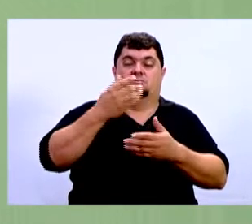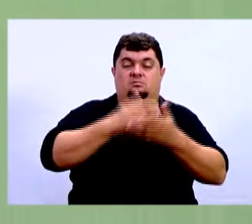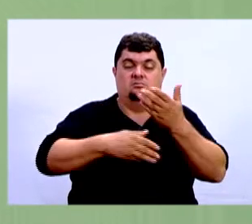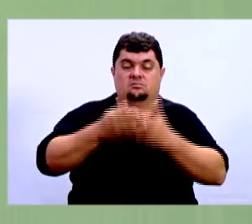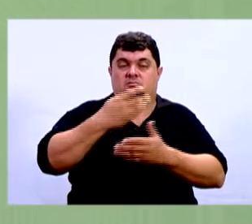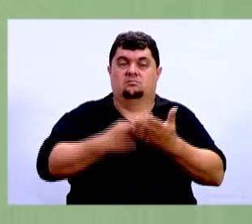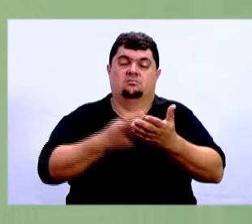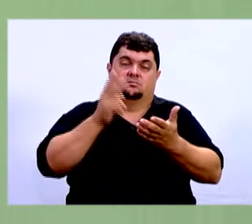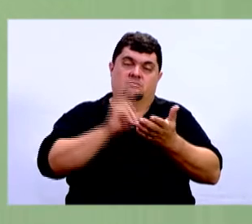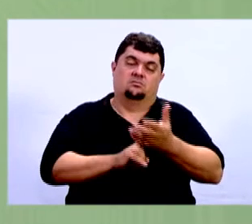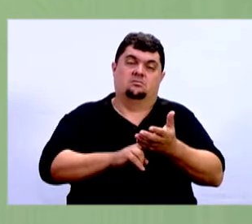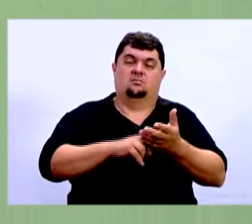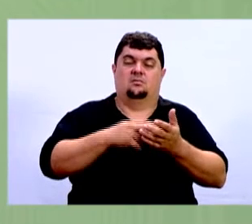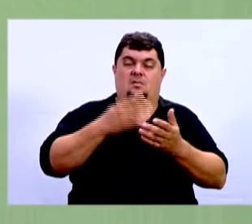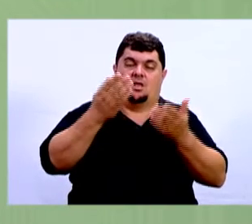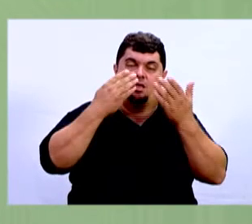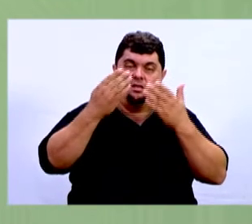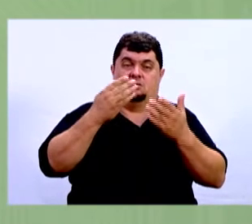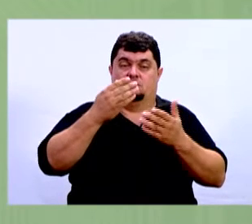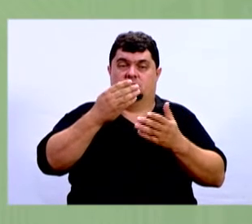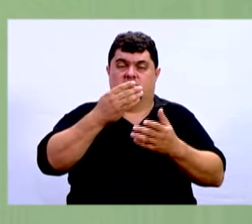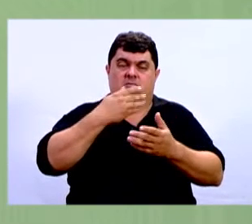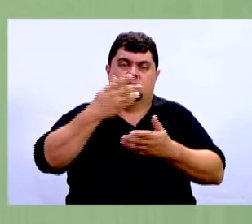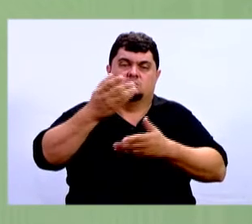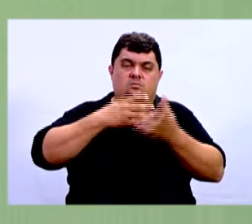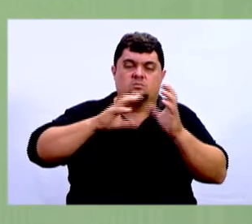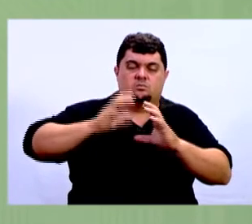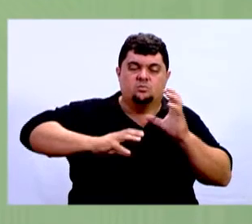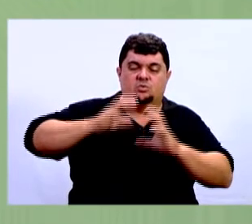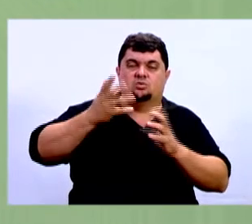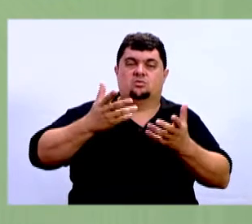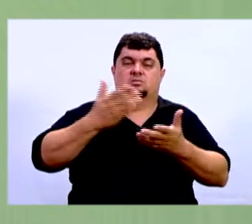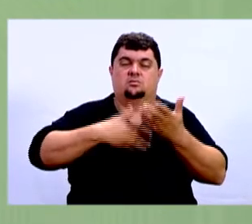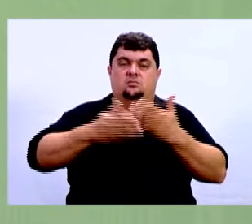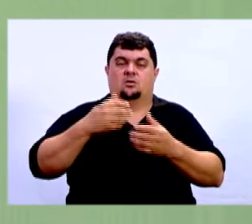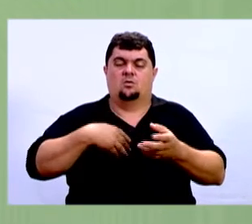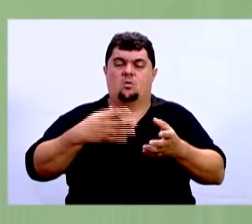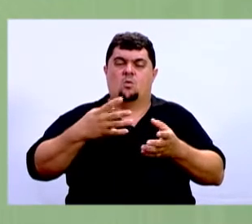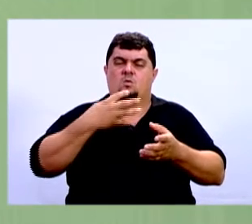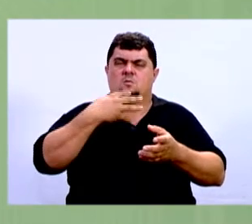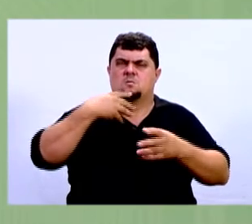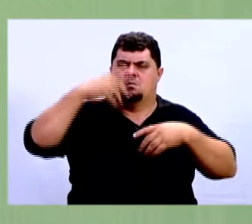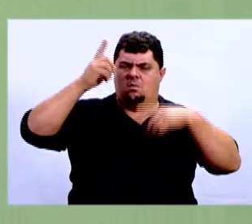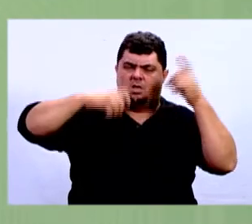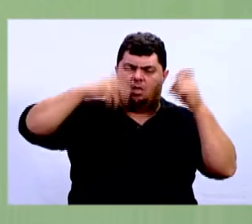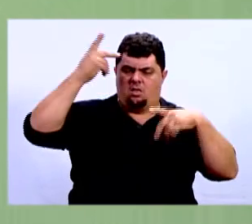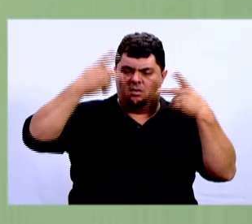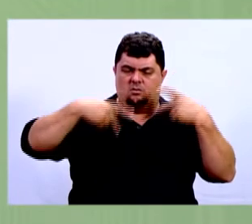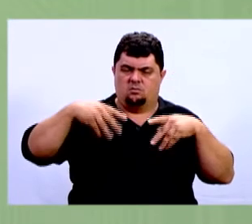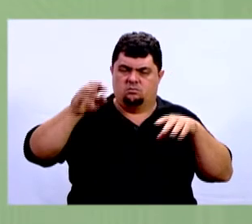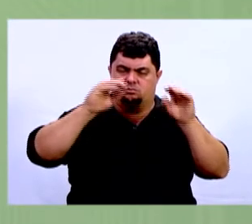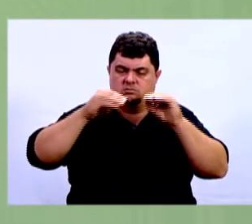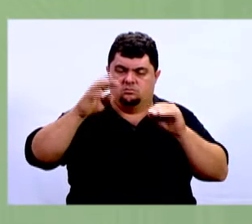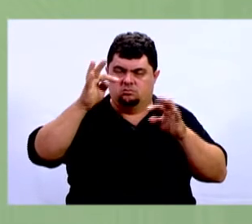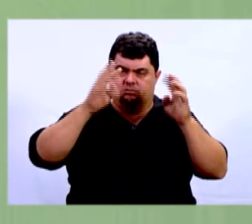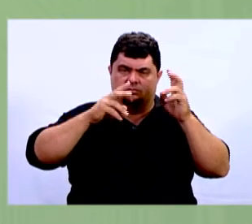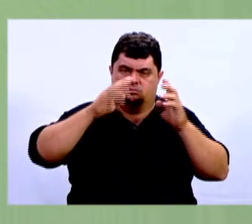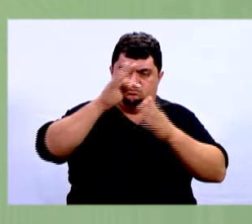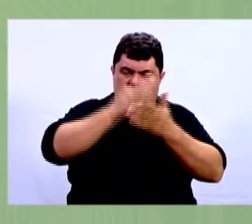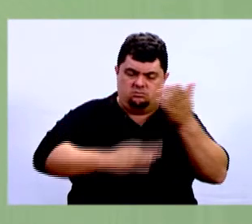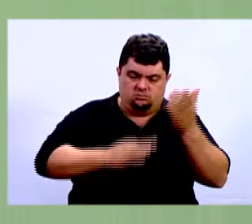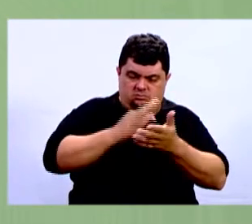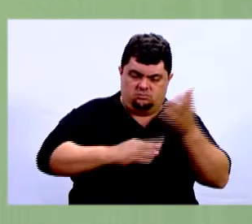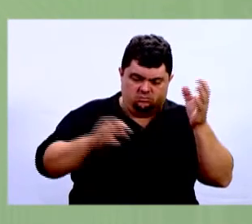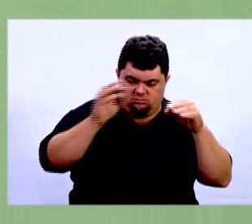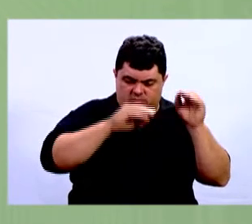Tá bom? Essa análise de discurso, ela busca conhecer expressões da exterioridade no texto, né? No processo